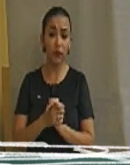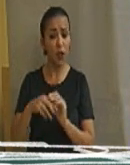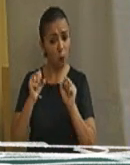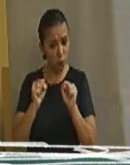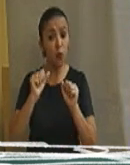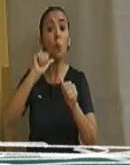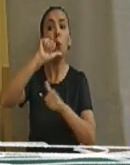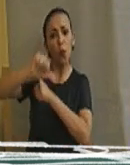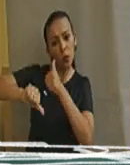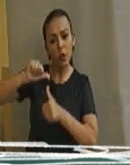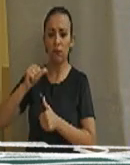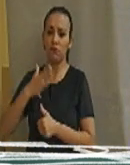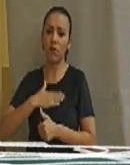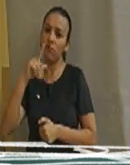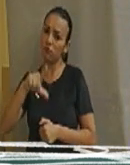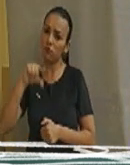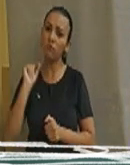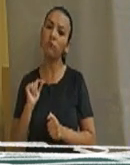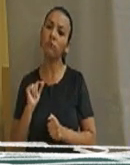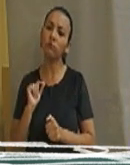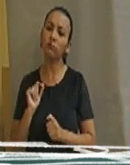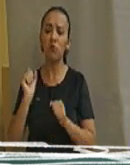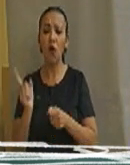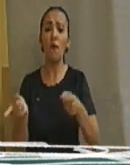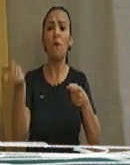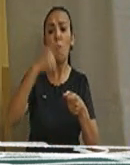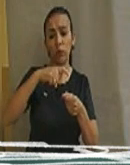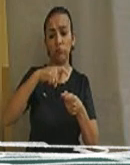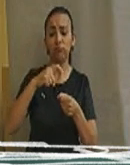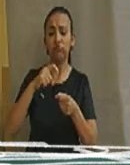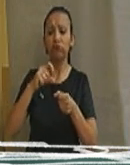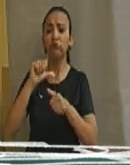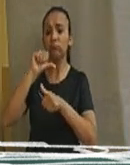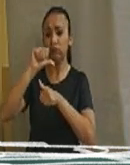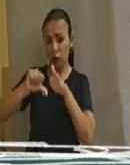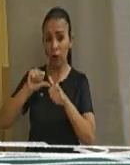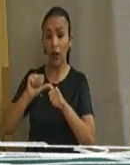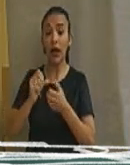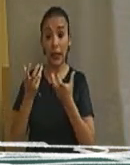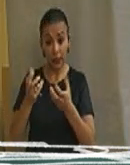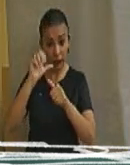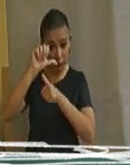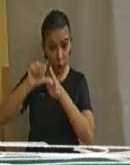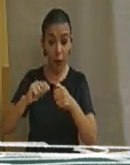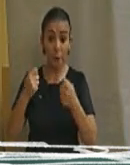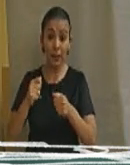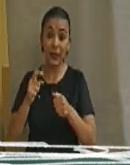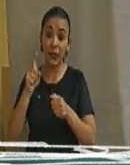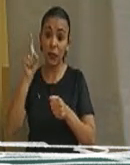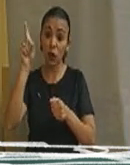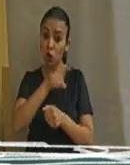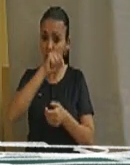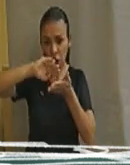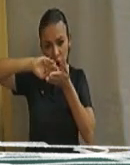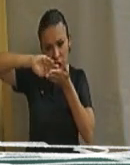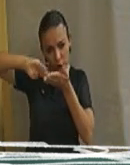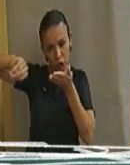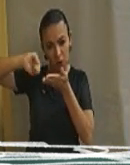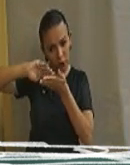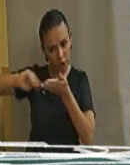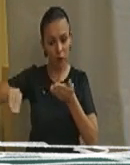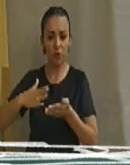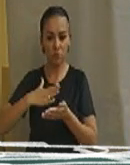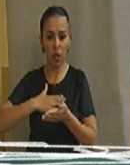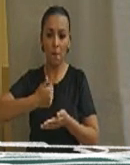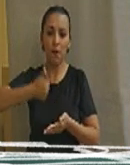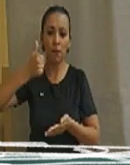alterar a escolha, eu posso voltar e trocar a minha escolha. Para alterar, eu tenho que desmarcar a opção que